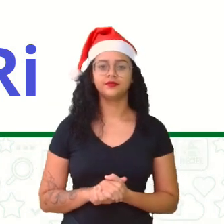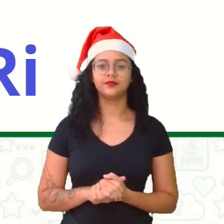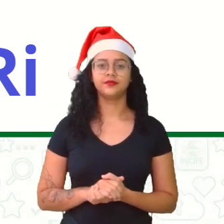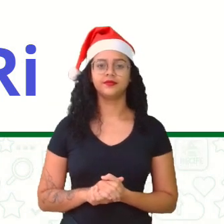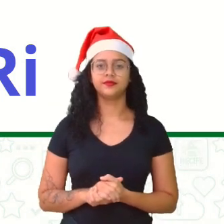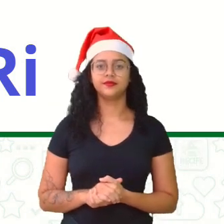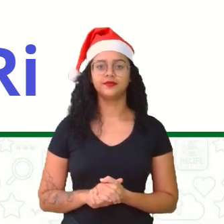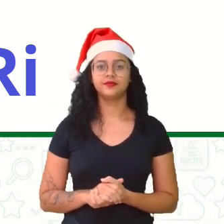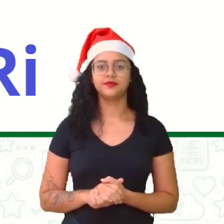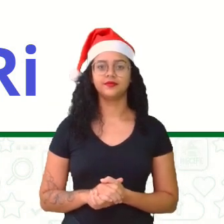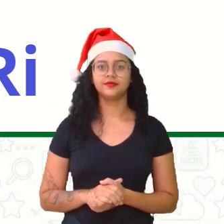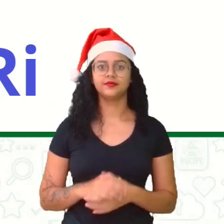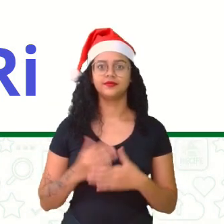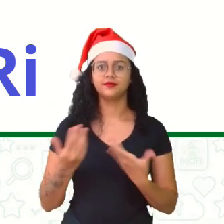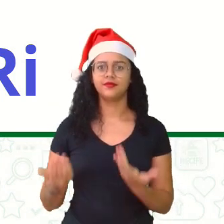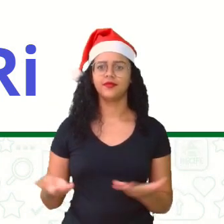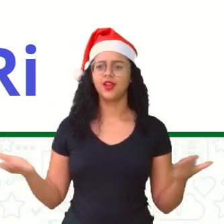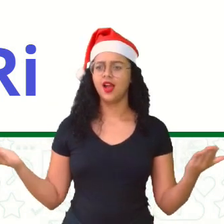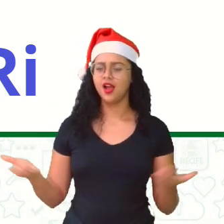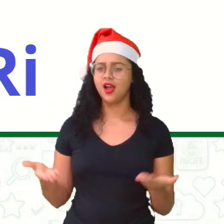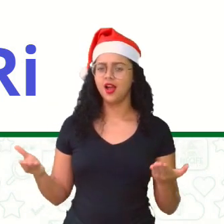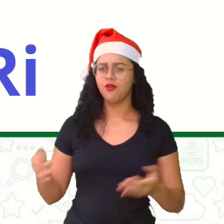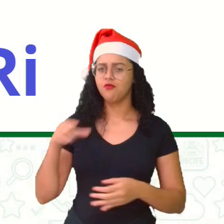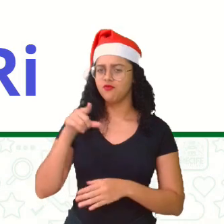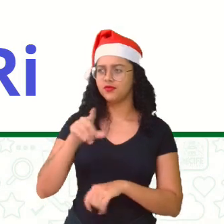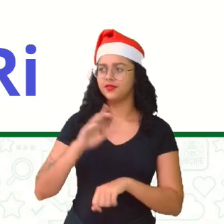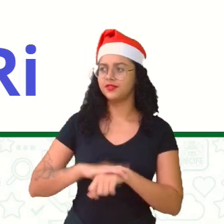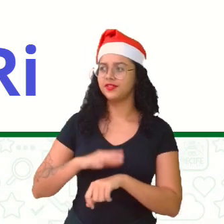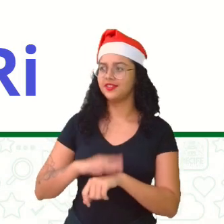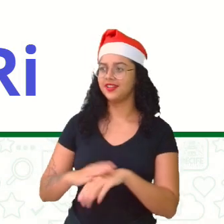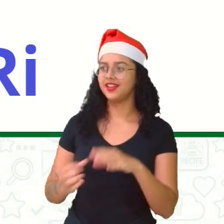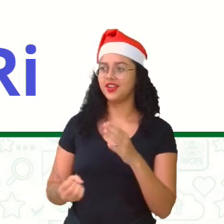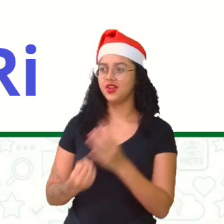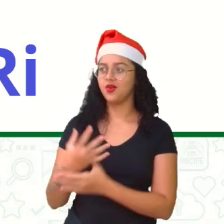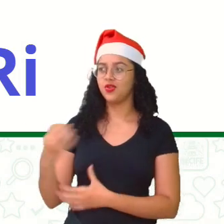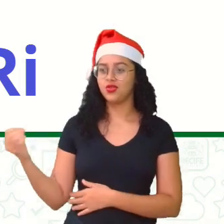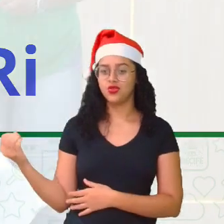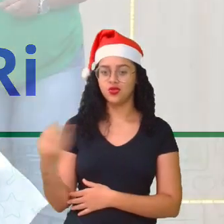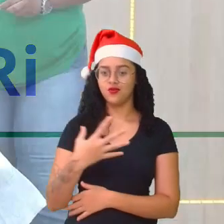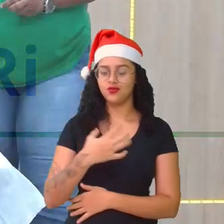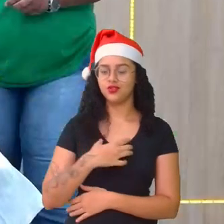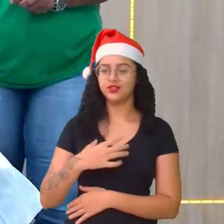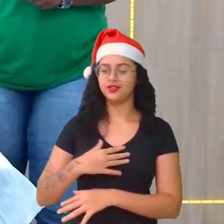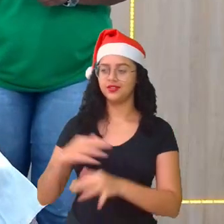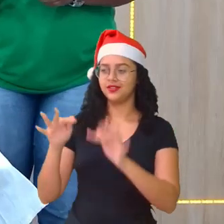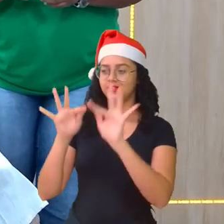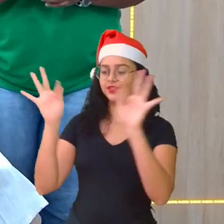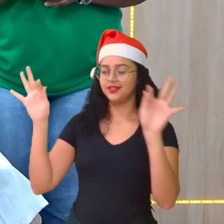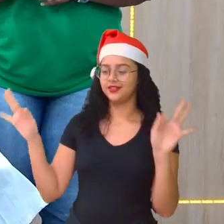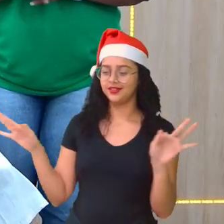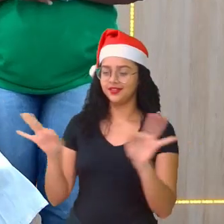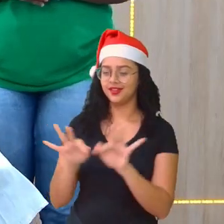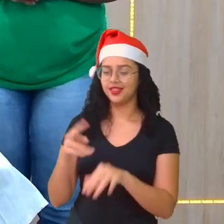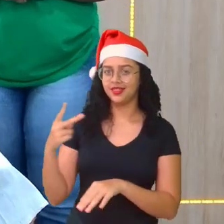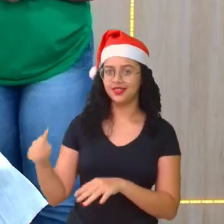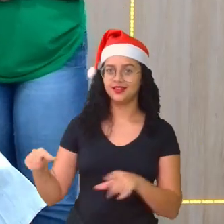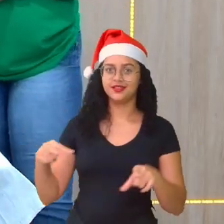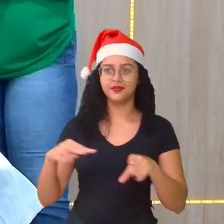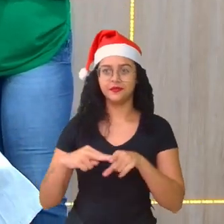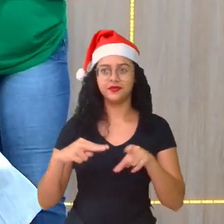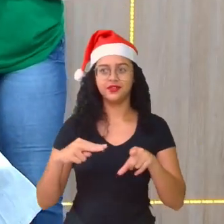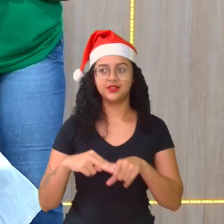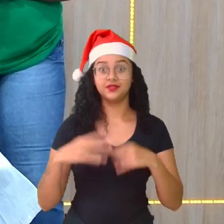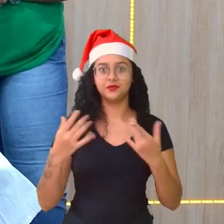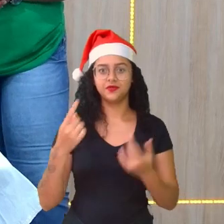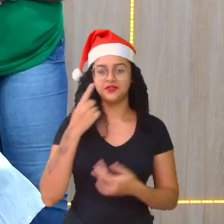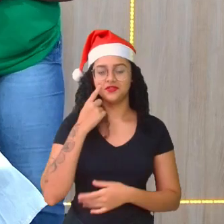Agora você criou a nova fórmula para azeitona dessa pizza. Eita!